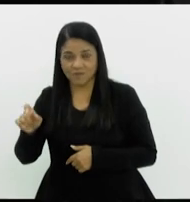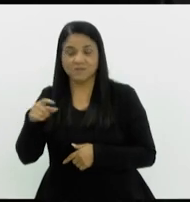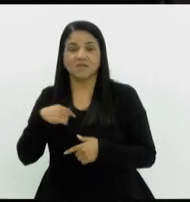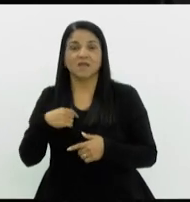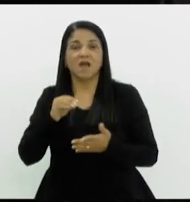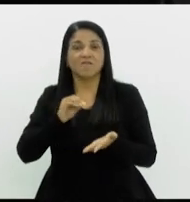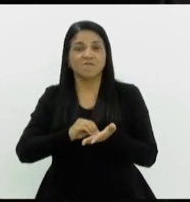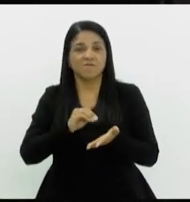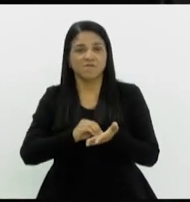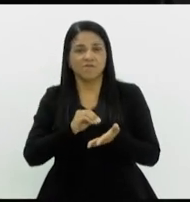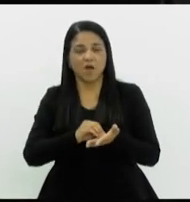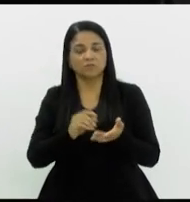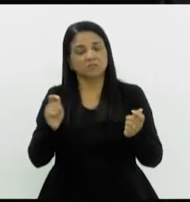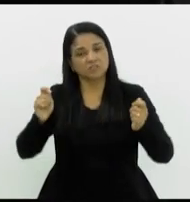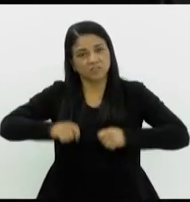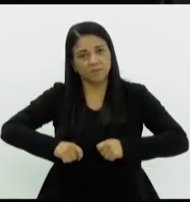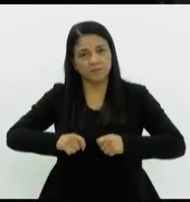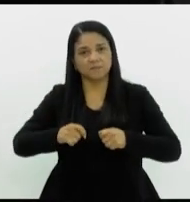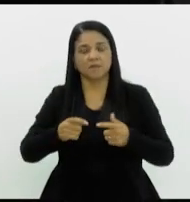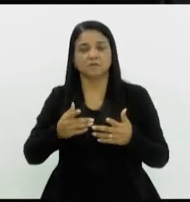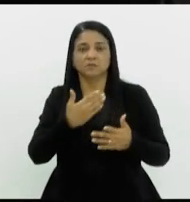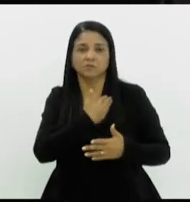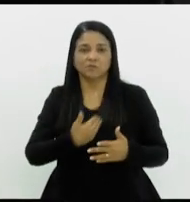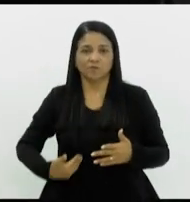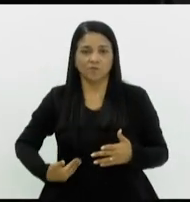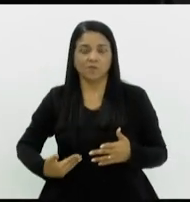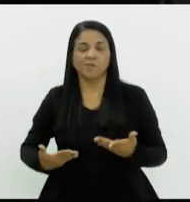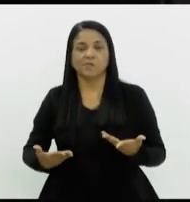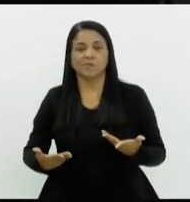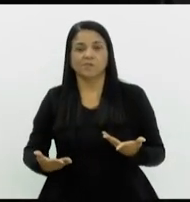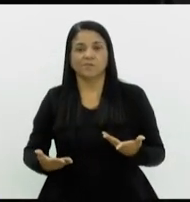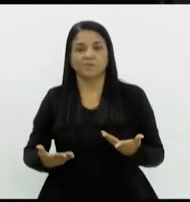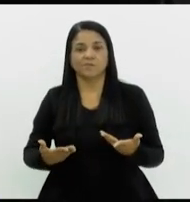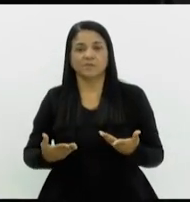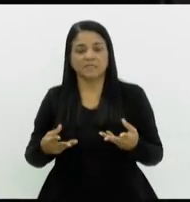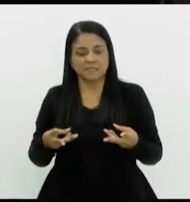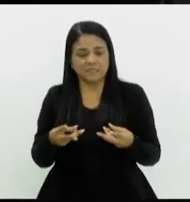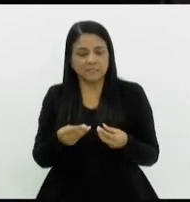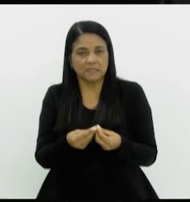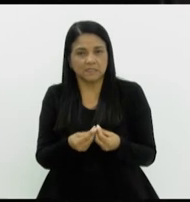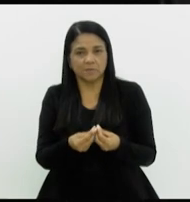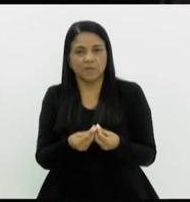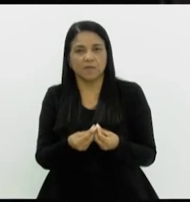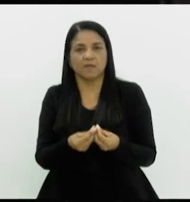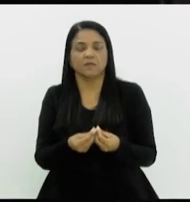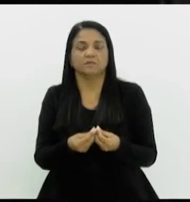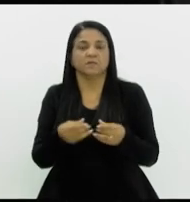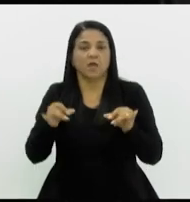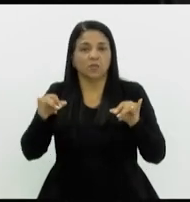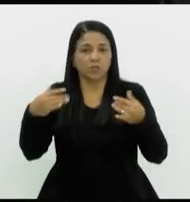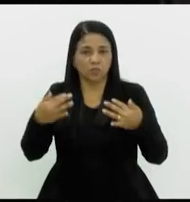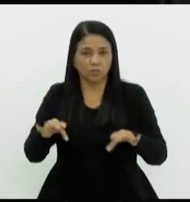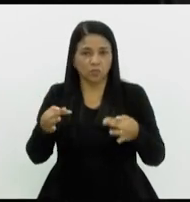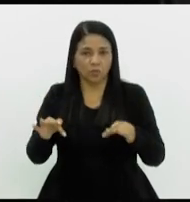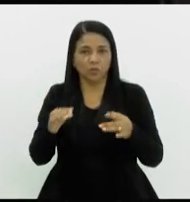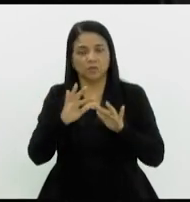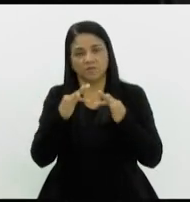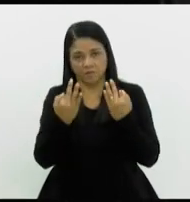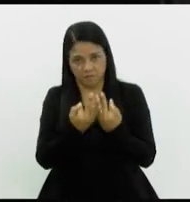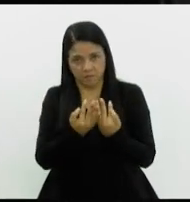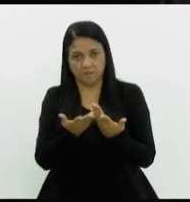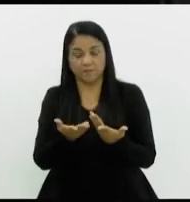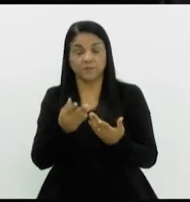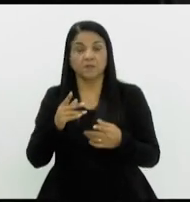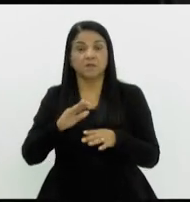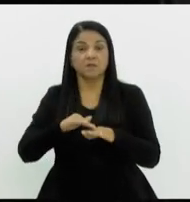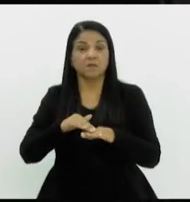ineficiência, incapacidade de um governo se sensibilizar diante da dor dessas famílias. E, mais que